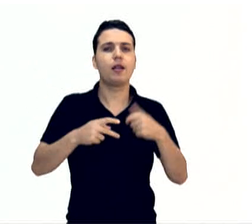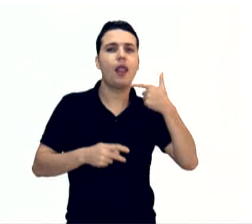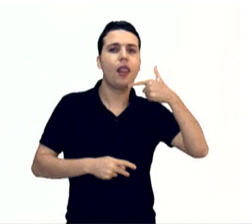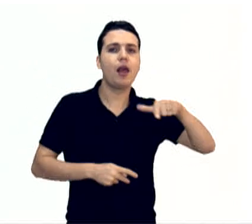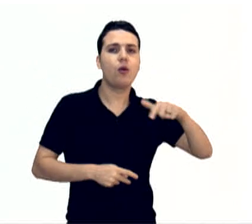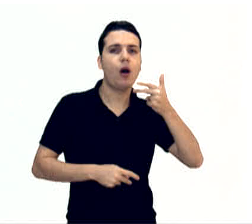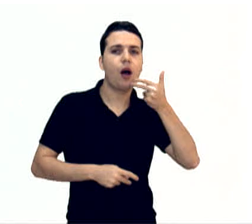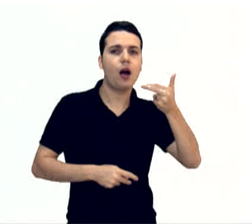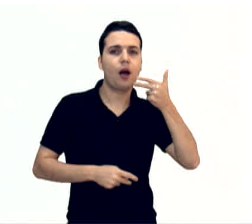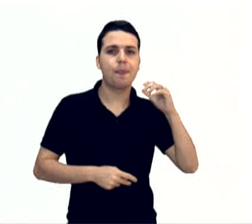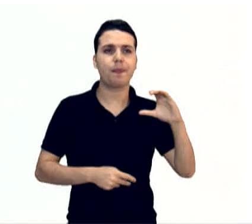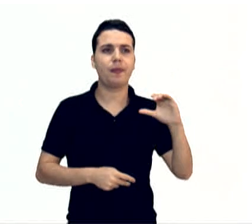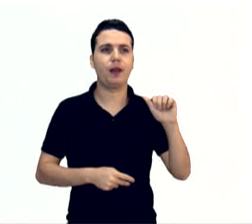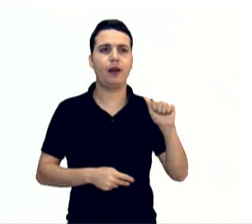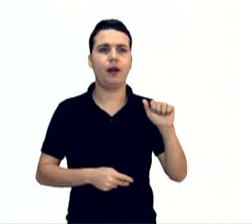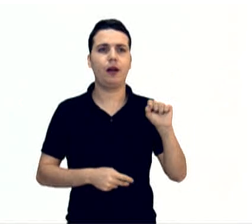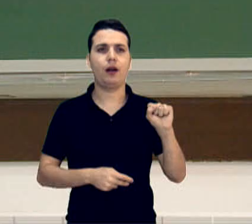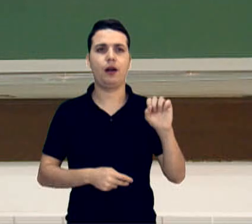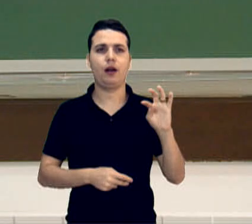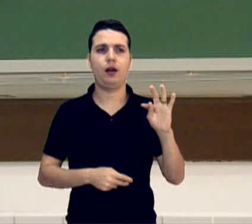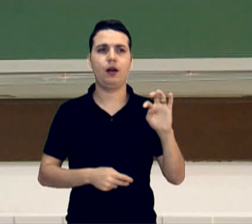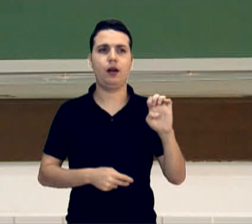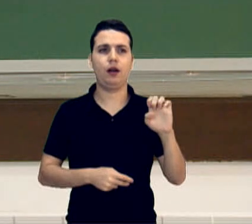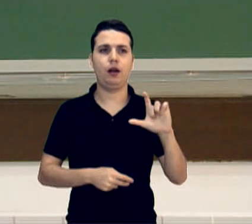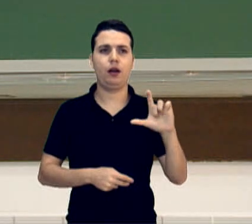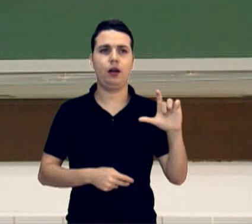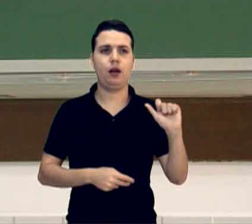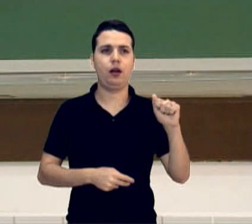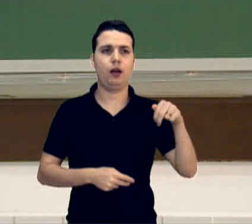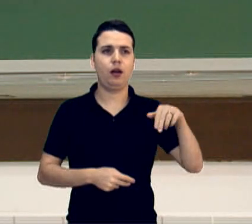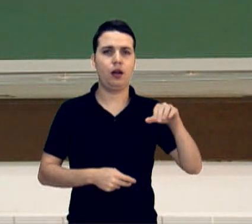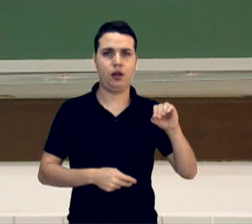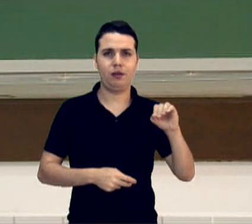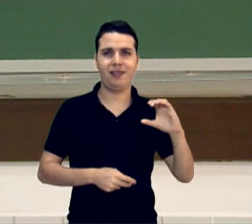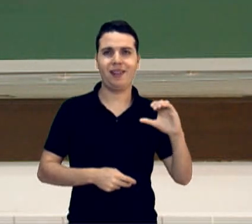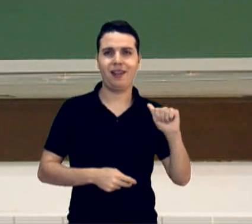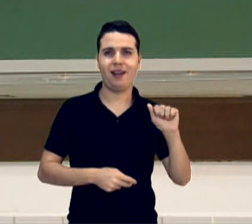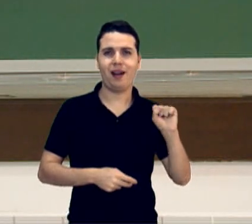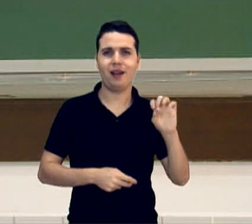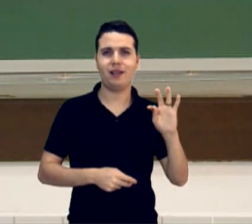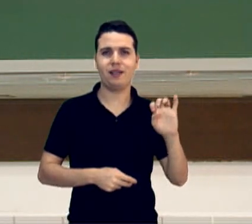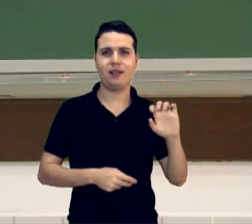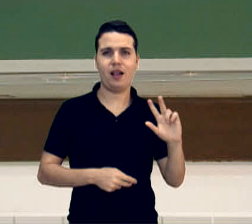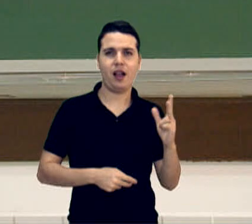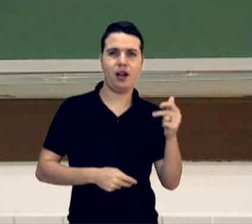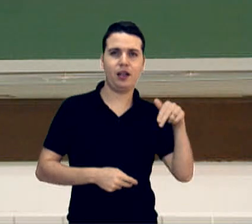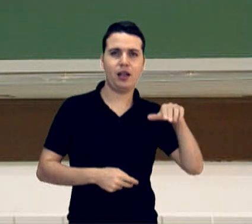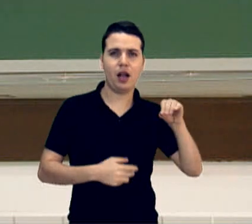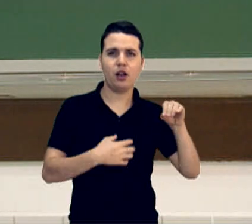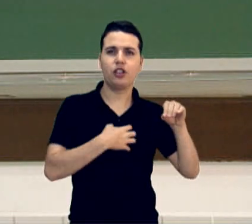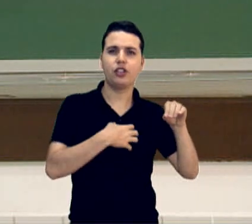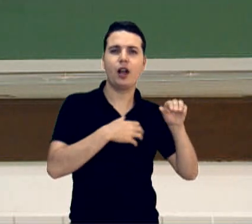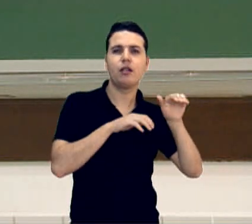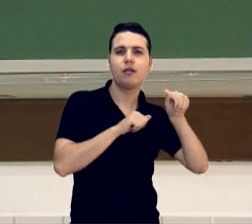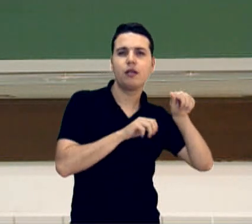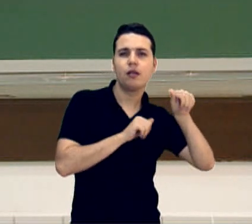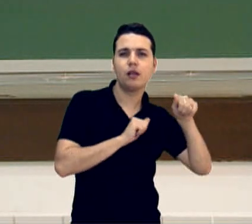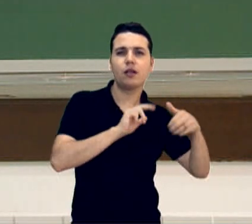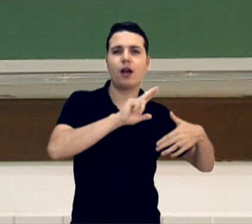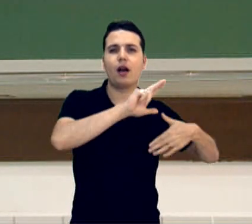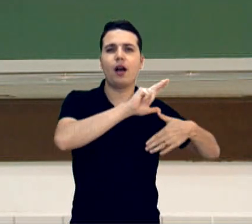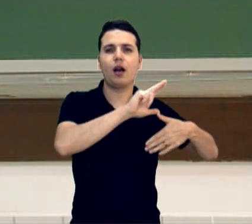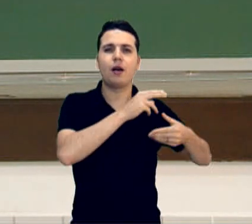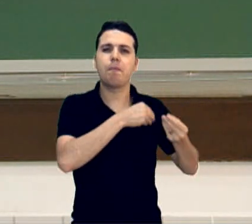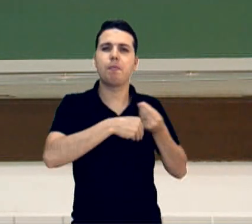é o castelhano? É a língua meio espanholada, meio nativa, ainda mistura um pouco do portunhol